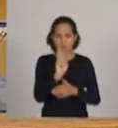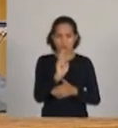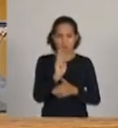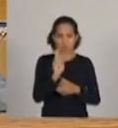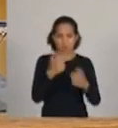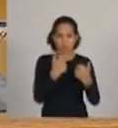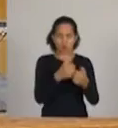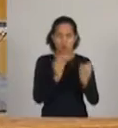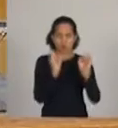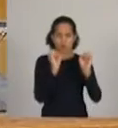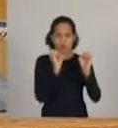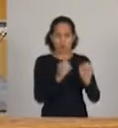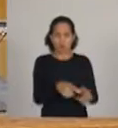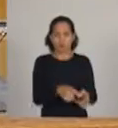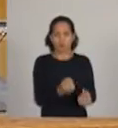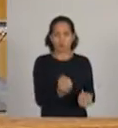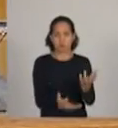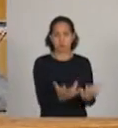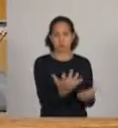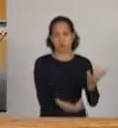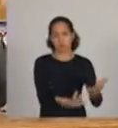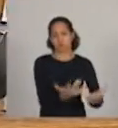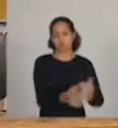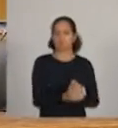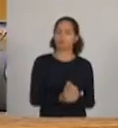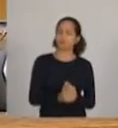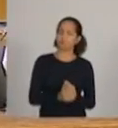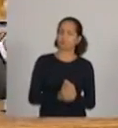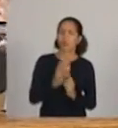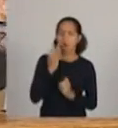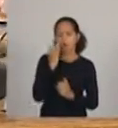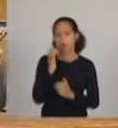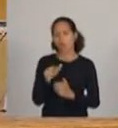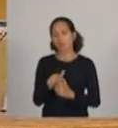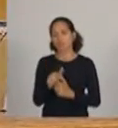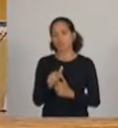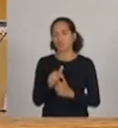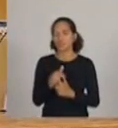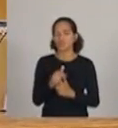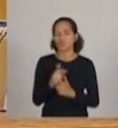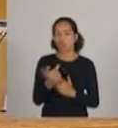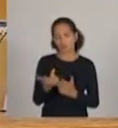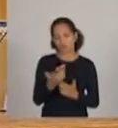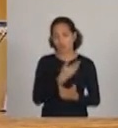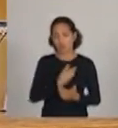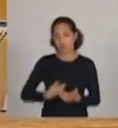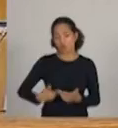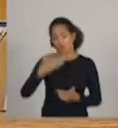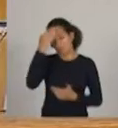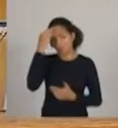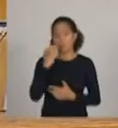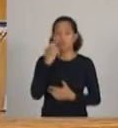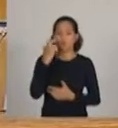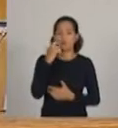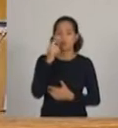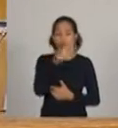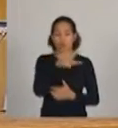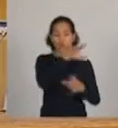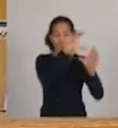Secretário, talvez o governador esteja envergonhado de ter convocado você para ser secretário de Segurança.